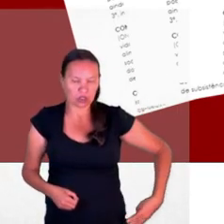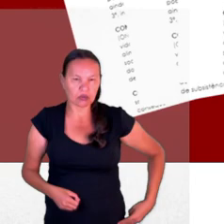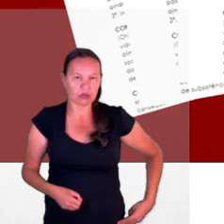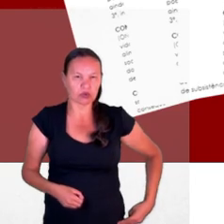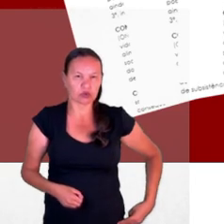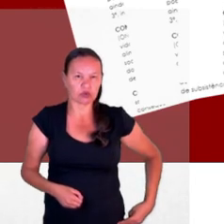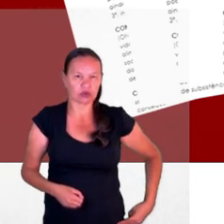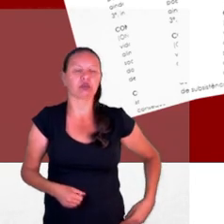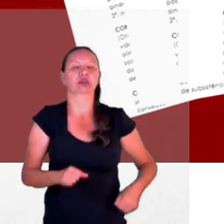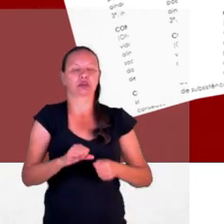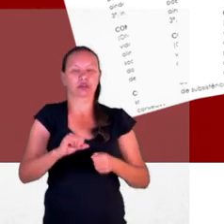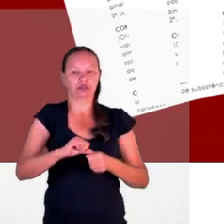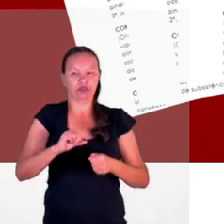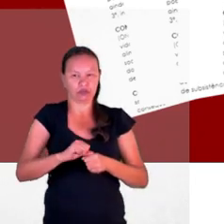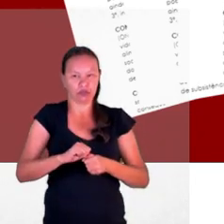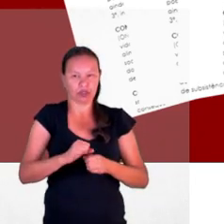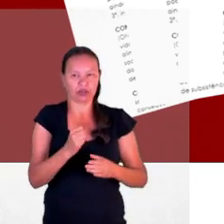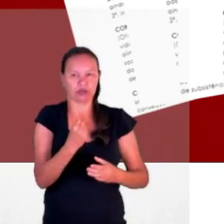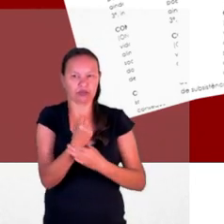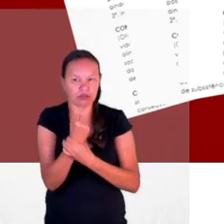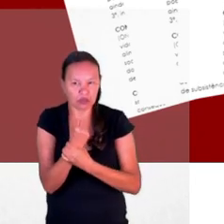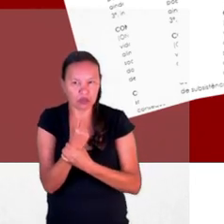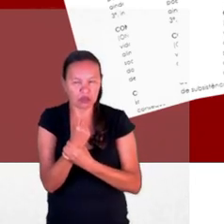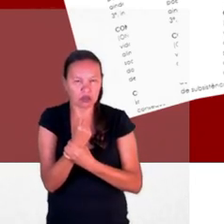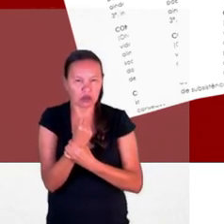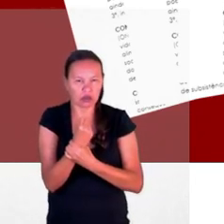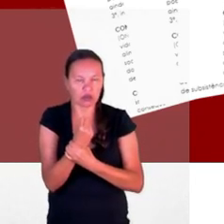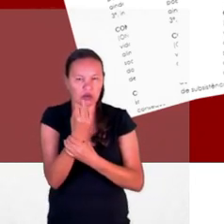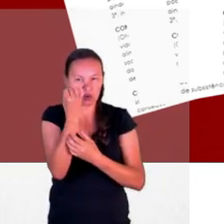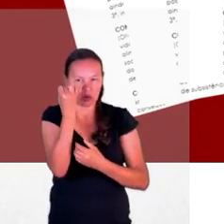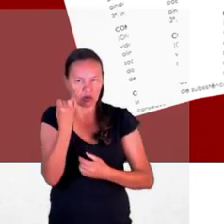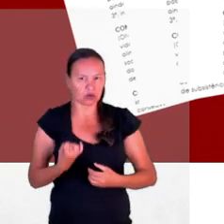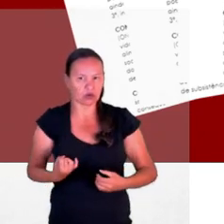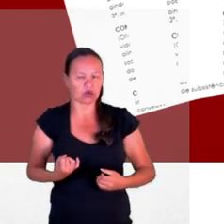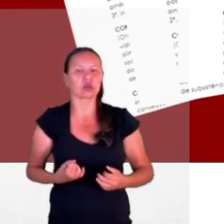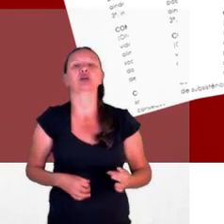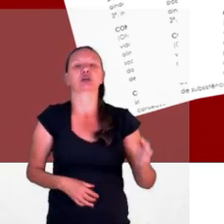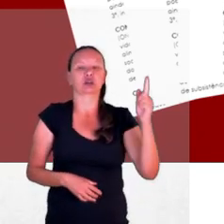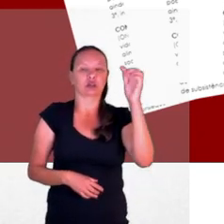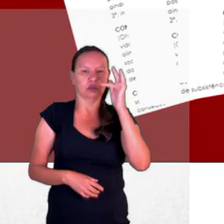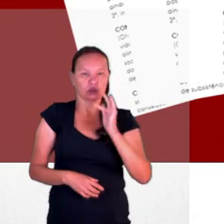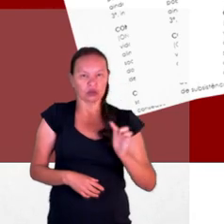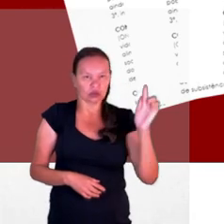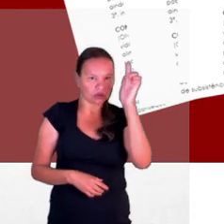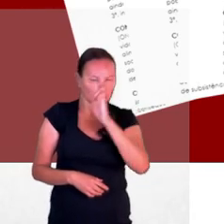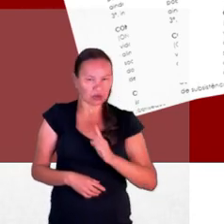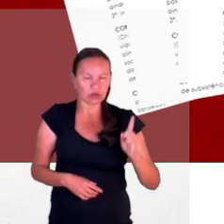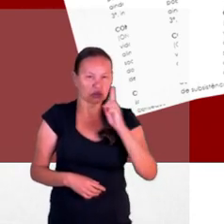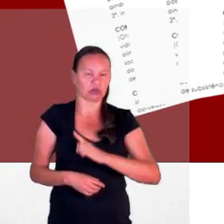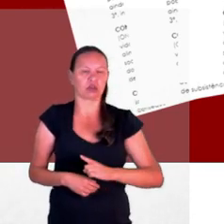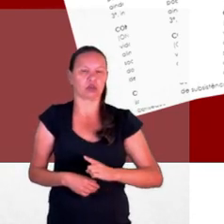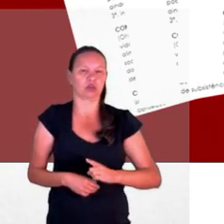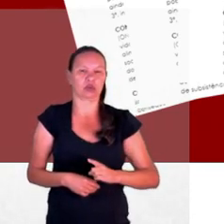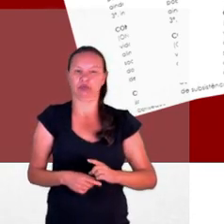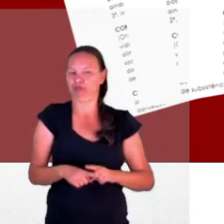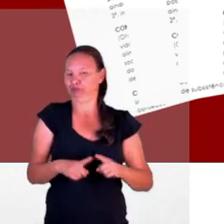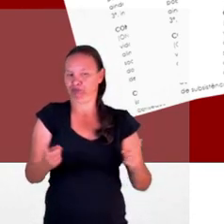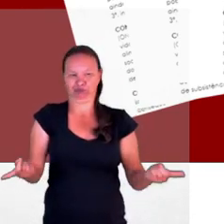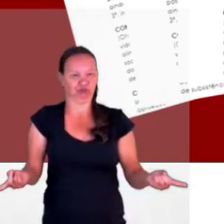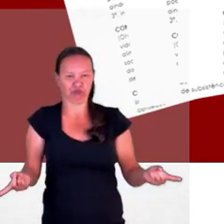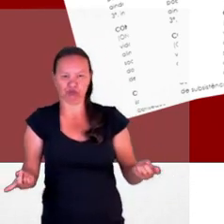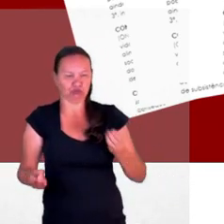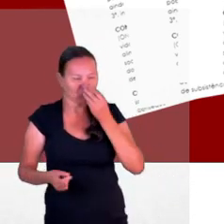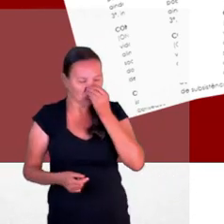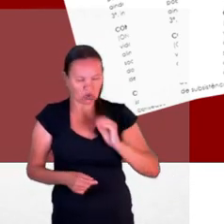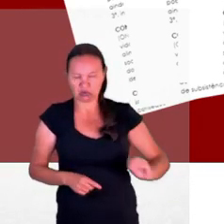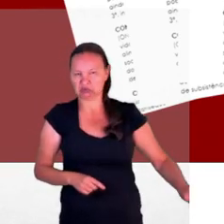tarefa de defender o regime democrático eh para mim Afonso eh em moral é antiético